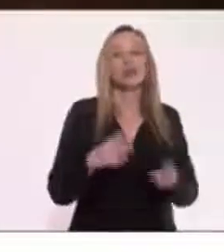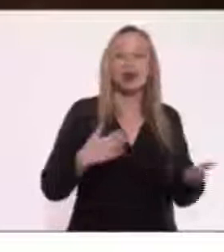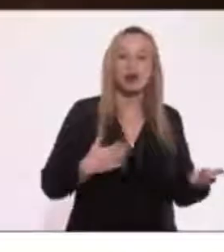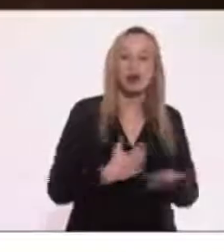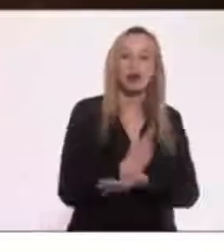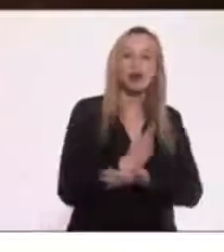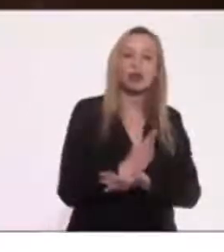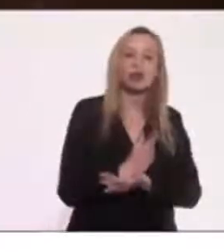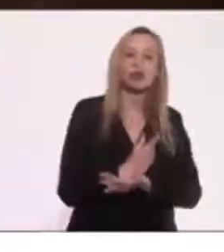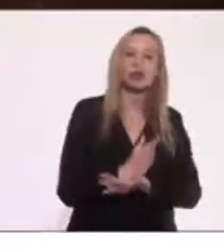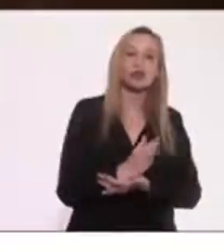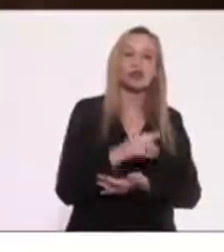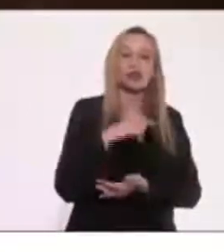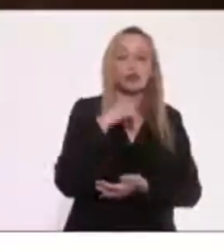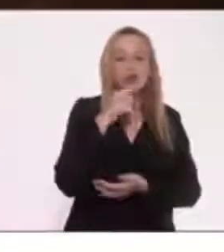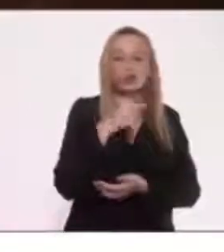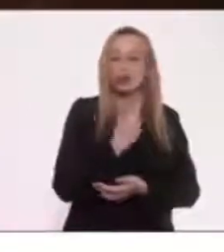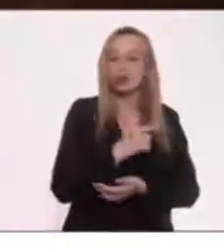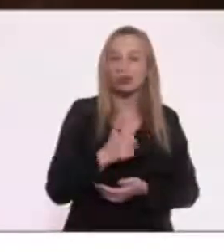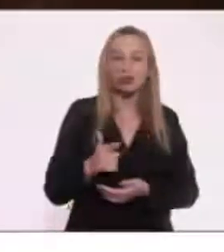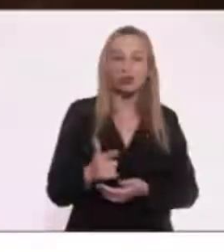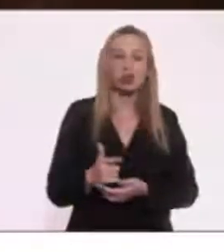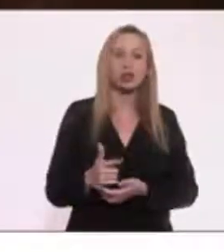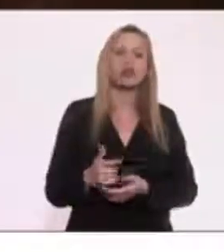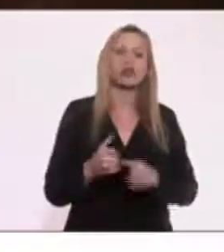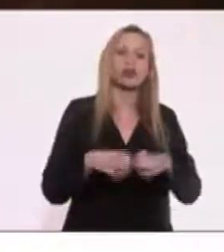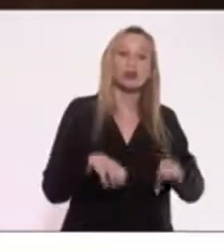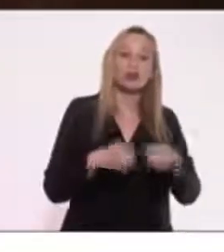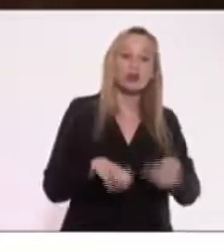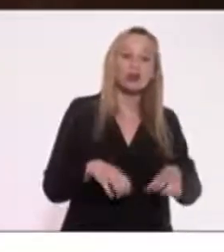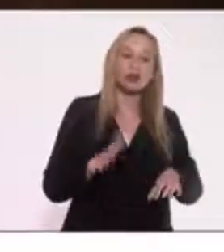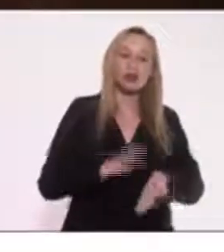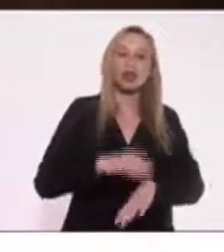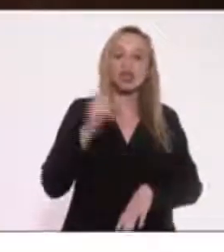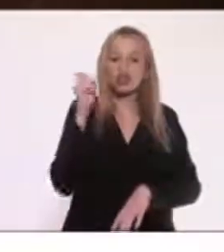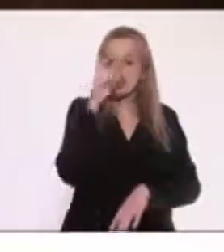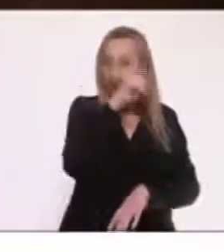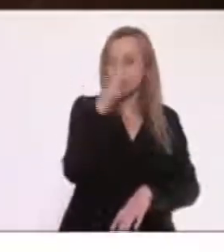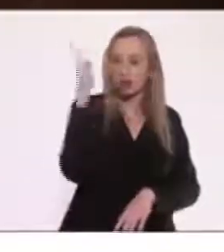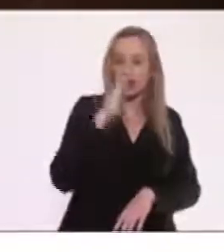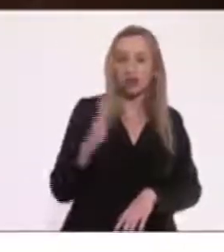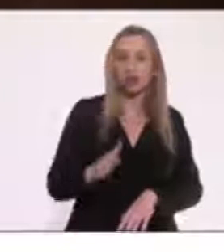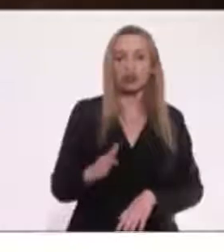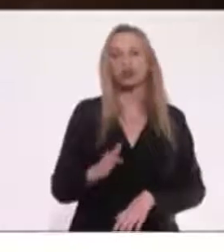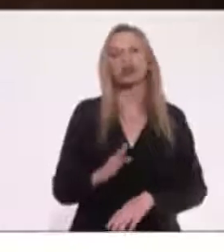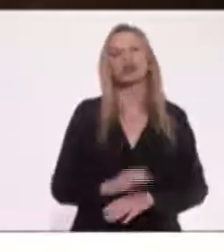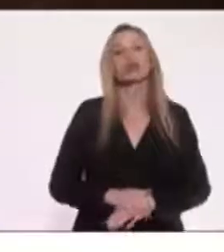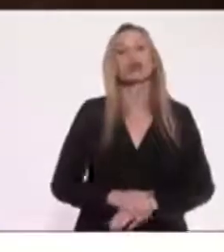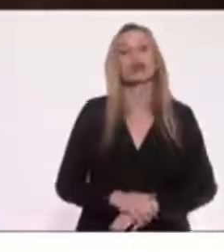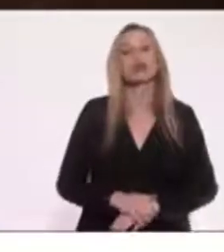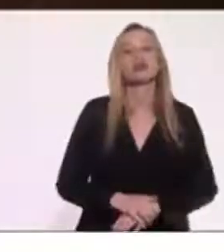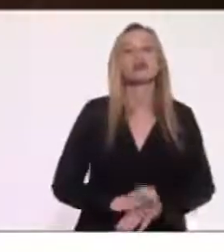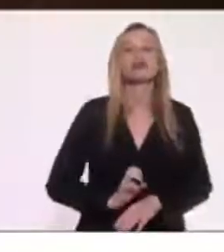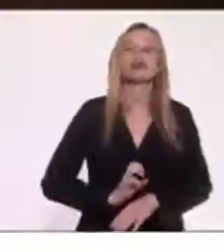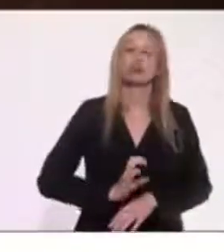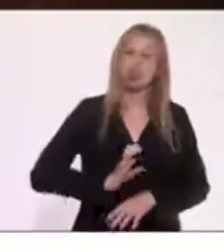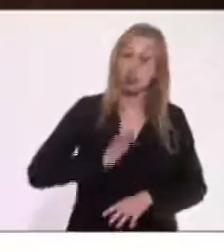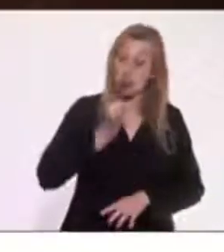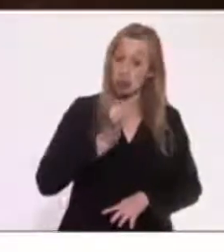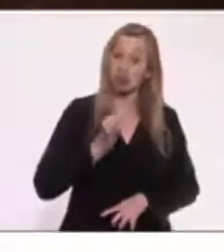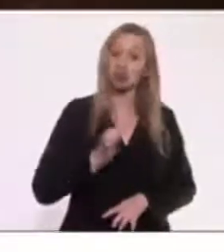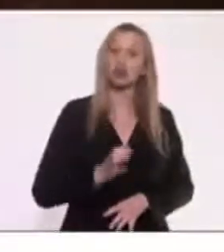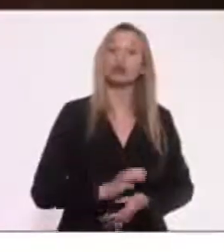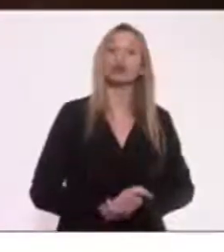aprovado, sem dúvida nenhuma, dos maiores concursos mais difíceis do Brasil, que é o concurso da Magistratura Federal, e, num gesto corajoso,